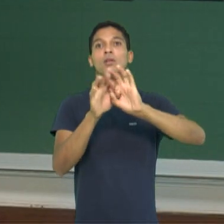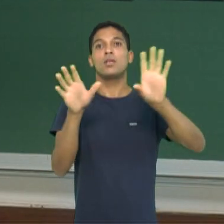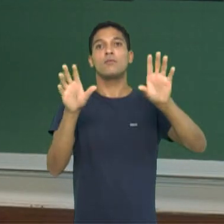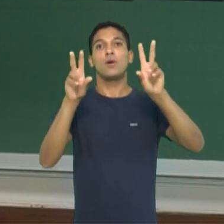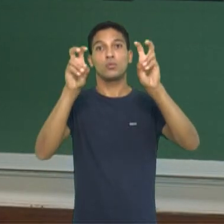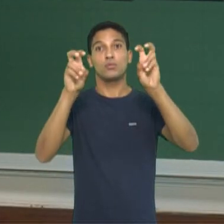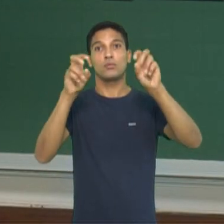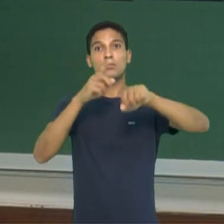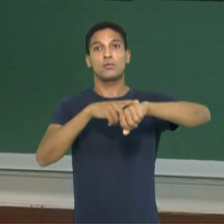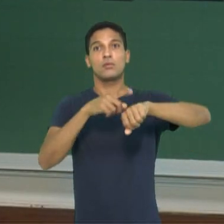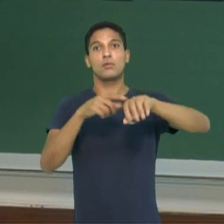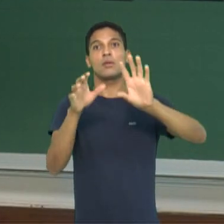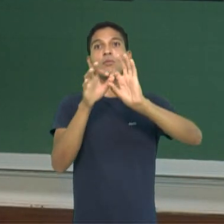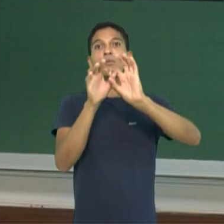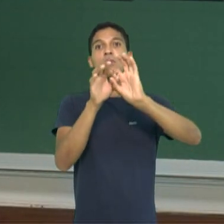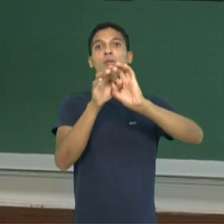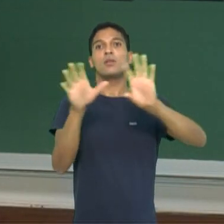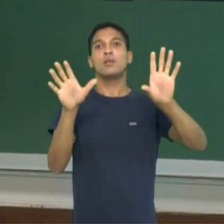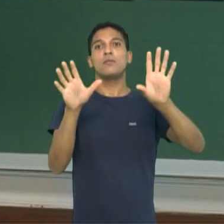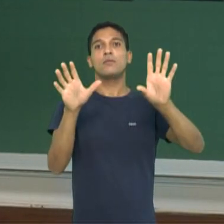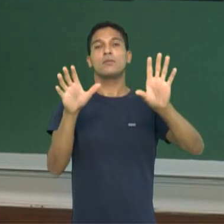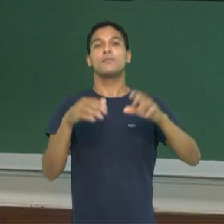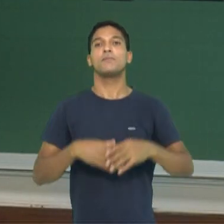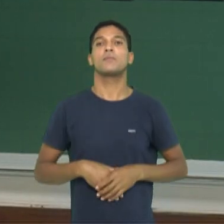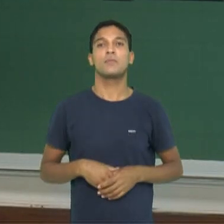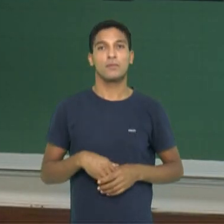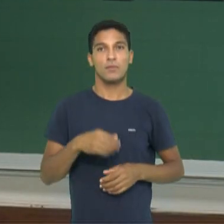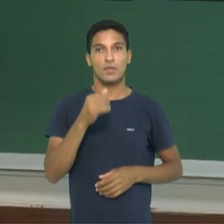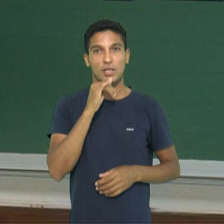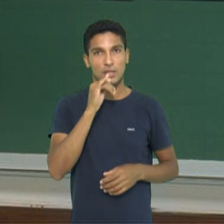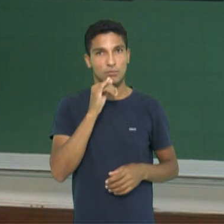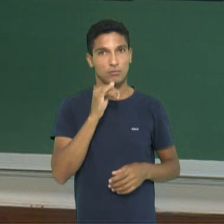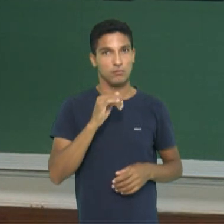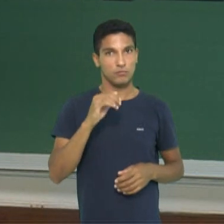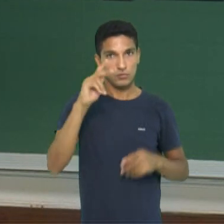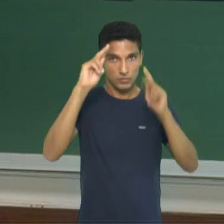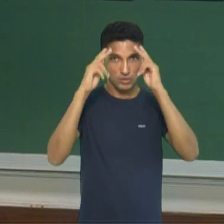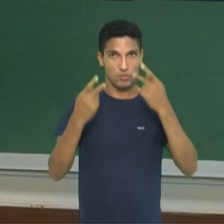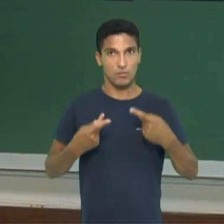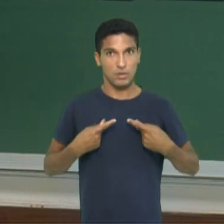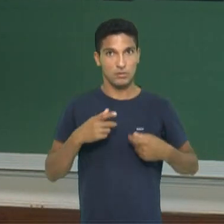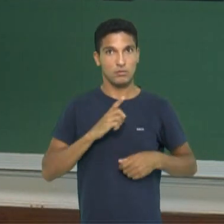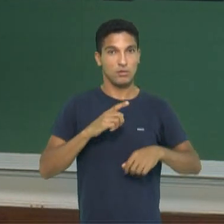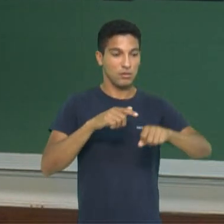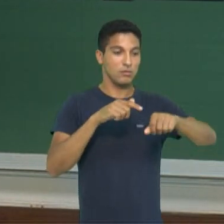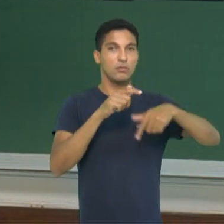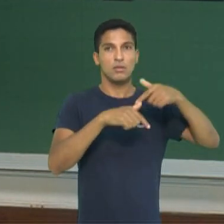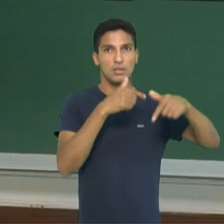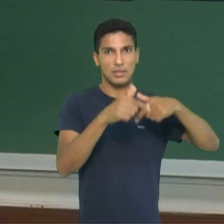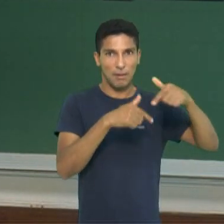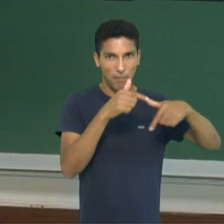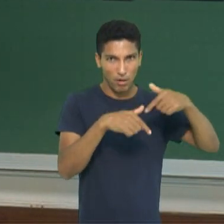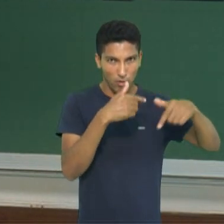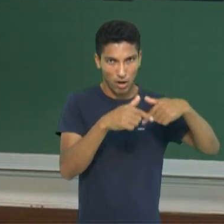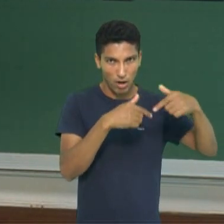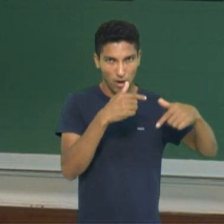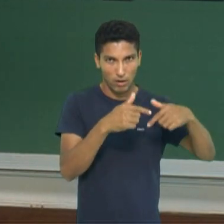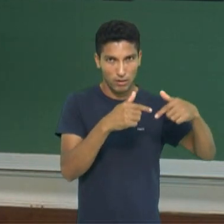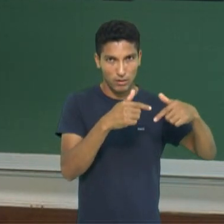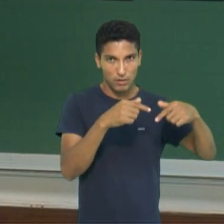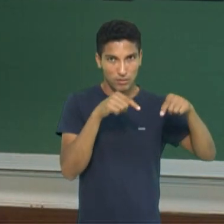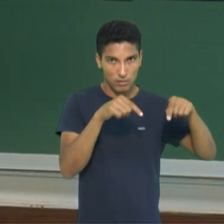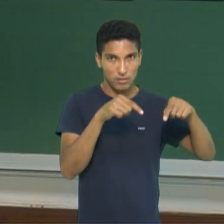tempo livre, aquele tempo que a gente tem além do tempo que a gente dedica ao trabalho, ao estudo, muitas vezes ali a gente não está sendo livre, mas a gente está